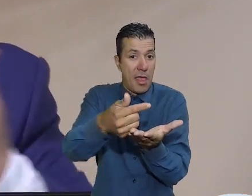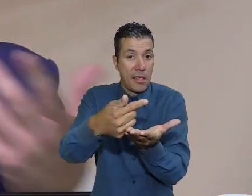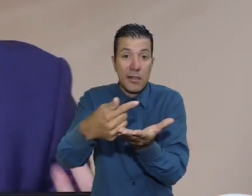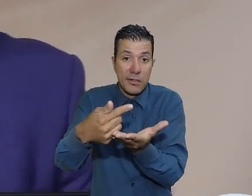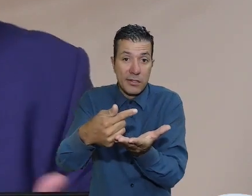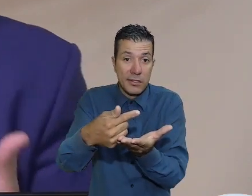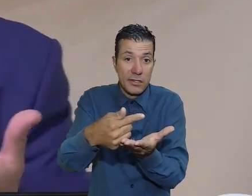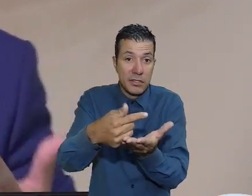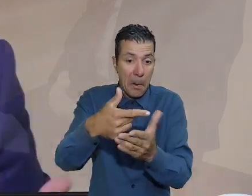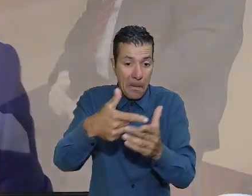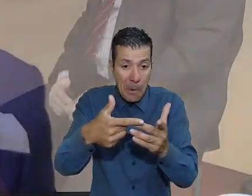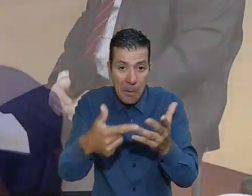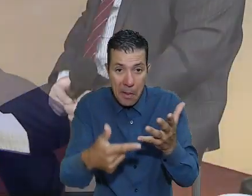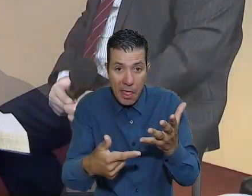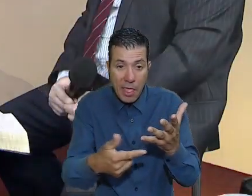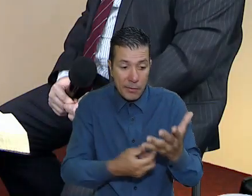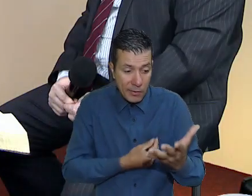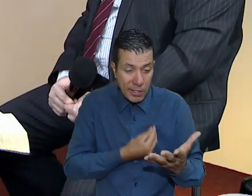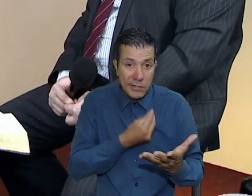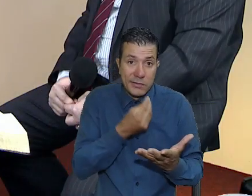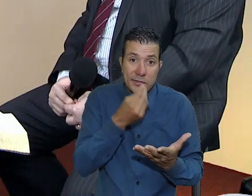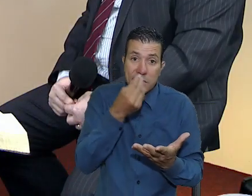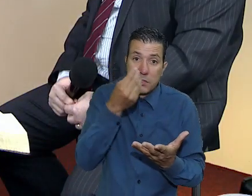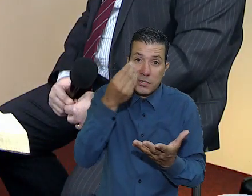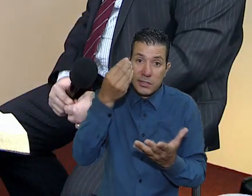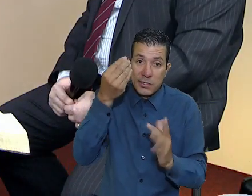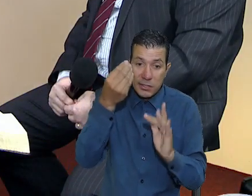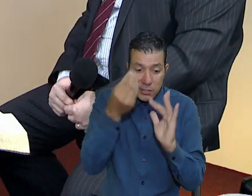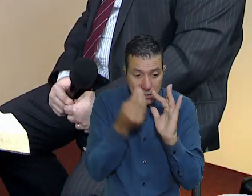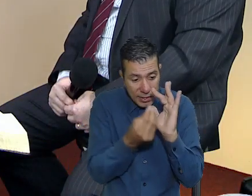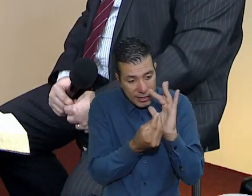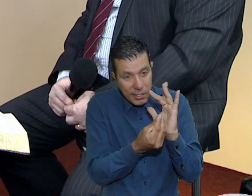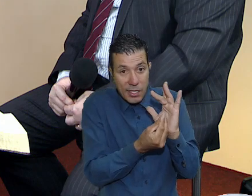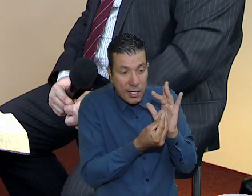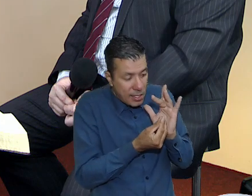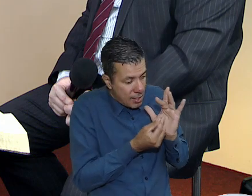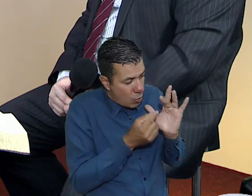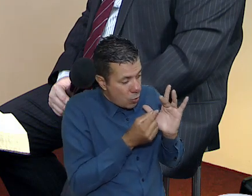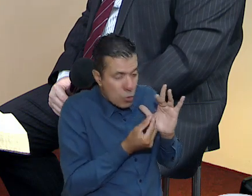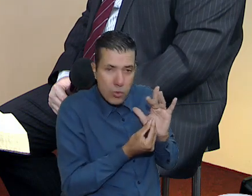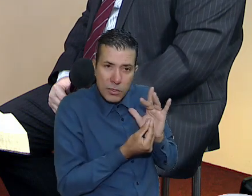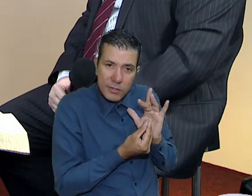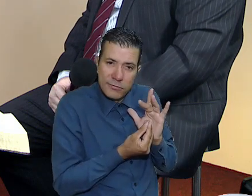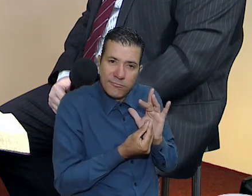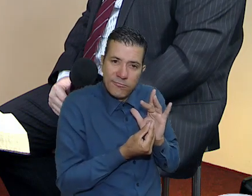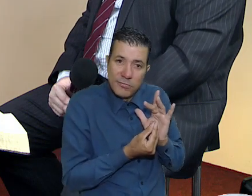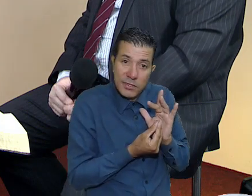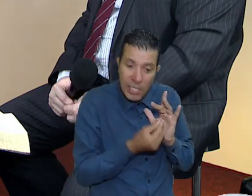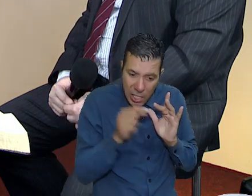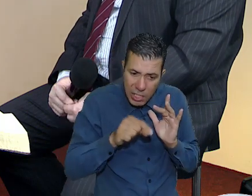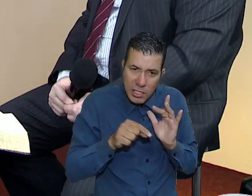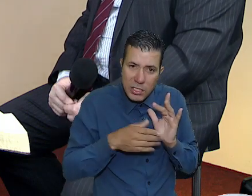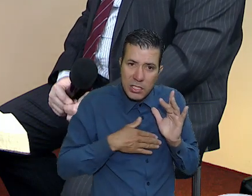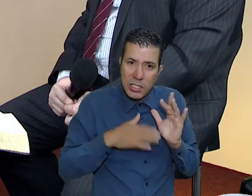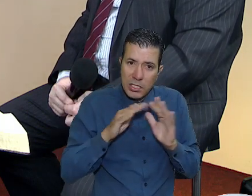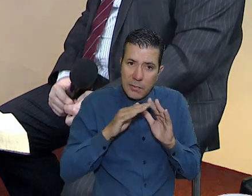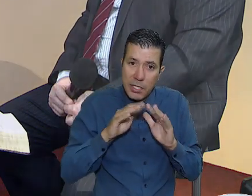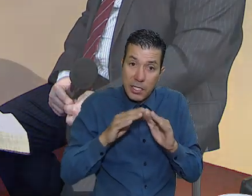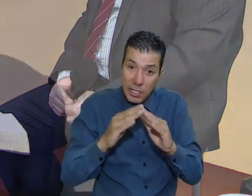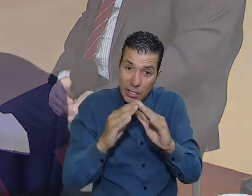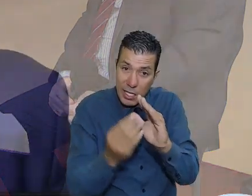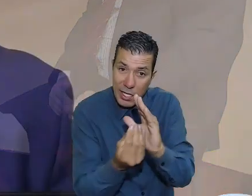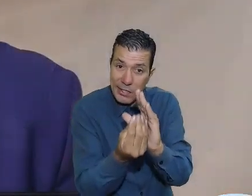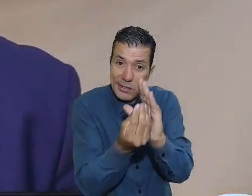mas os seus problemas, a sua vida, coloque ela diante do Cordeiro. O Cordeiro está aí ao seu lado, ele está aqui conosco e ele quer resolver